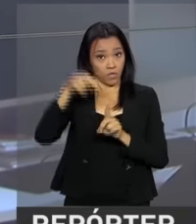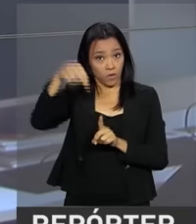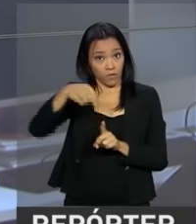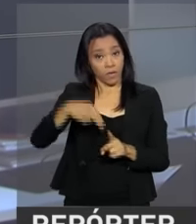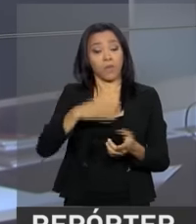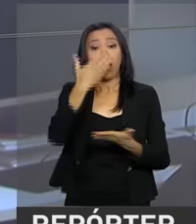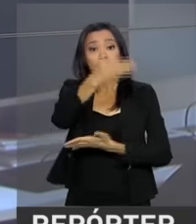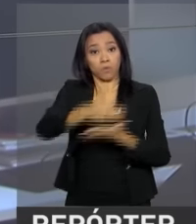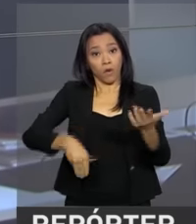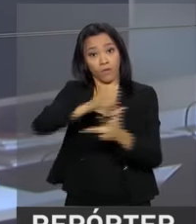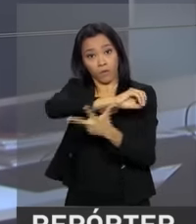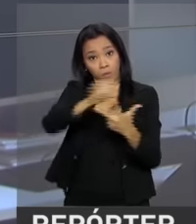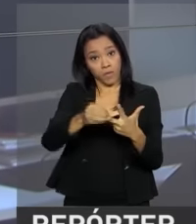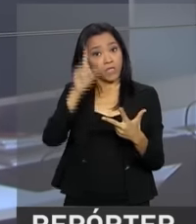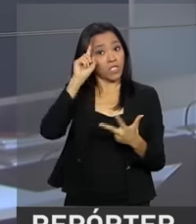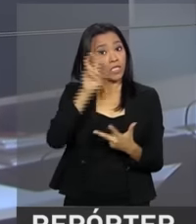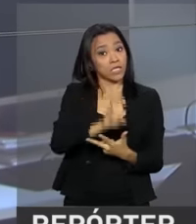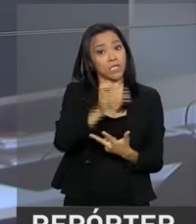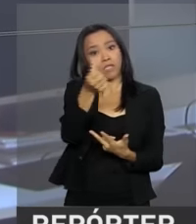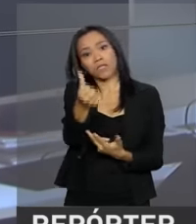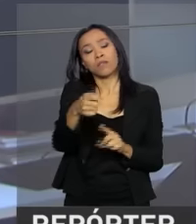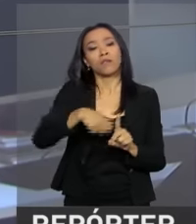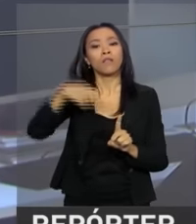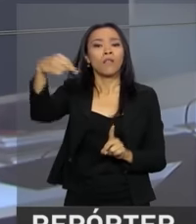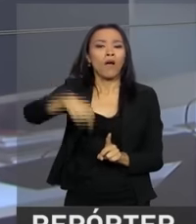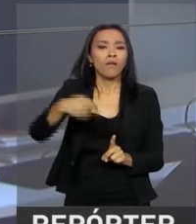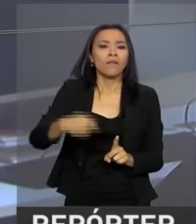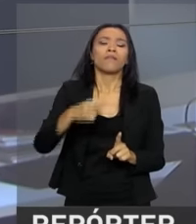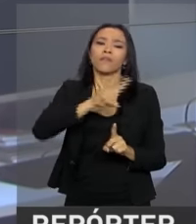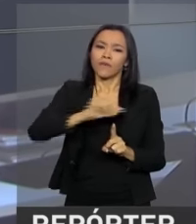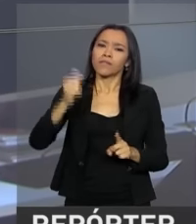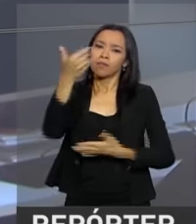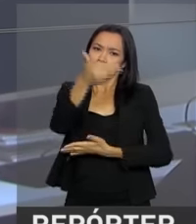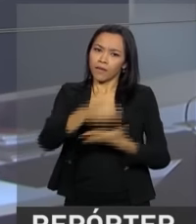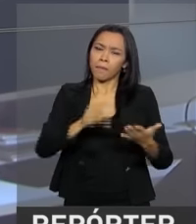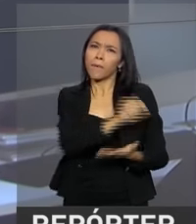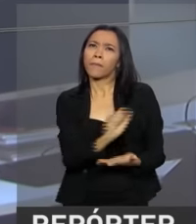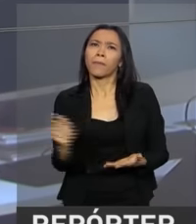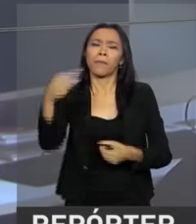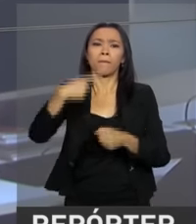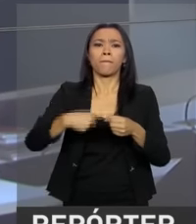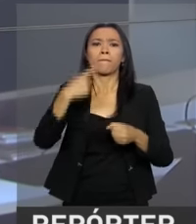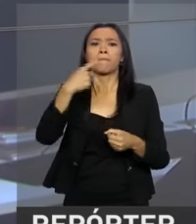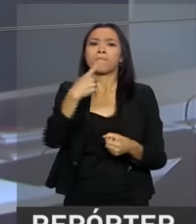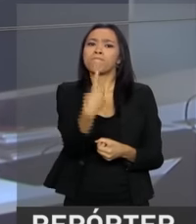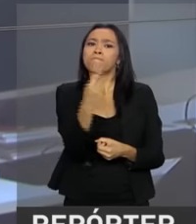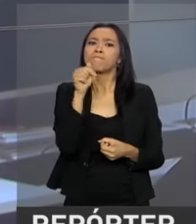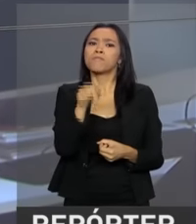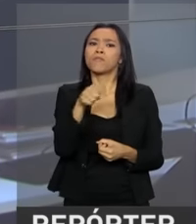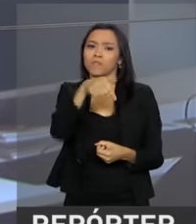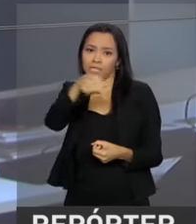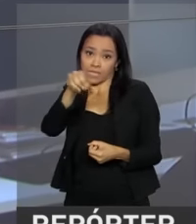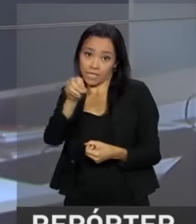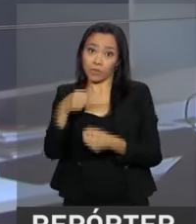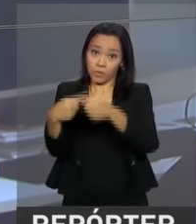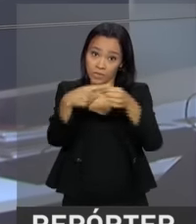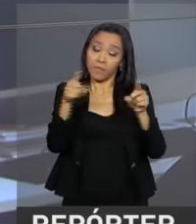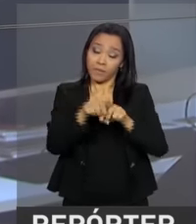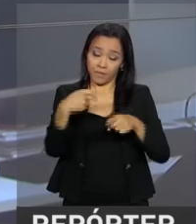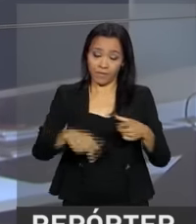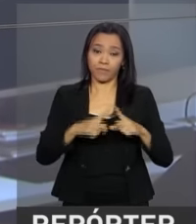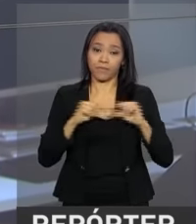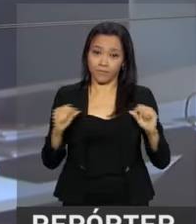Enem estão marcadas para os dias 5 e 6 de novembro e serão aplicadas em mais de 1700 municípios e também no